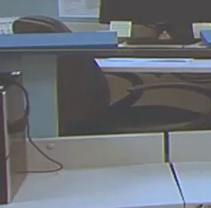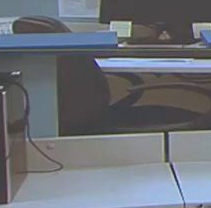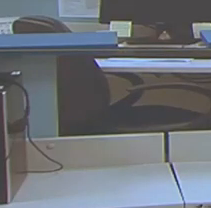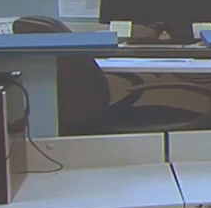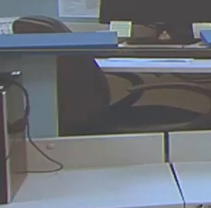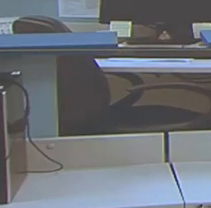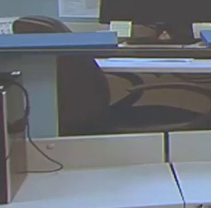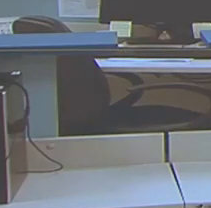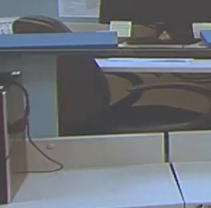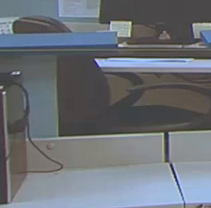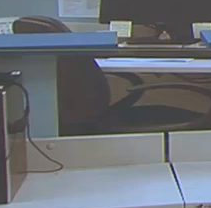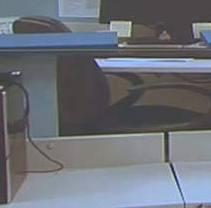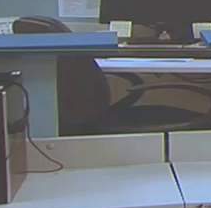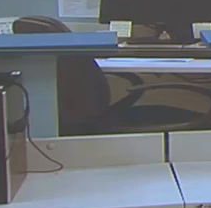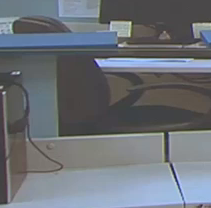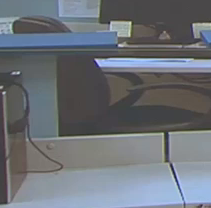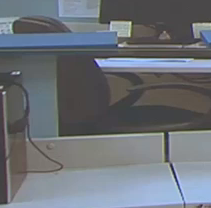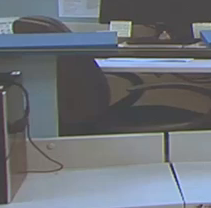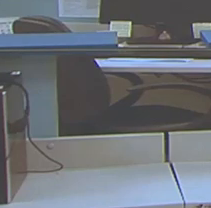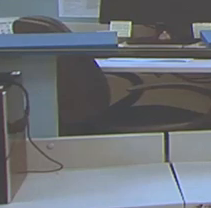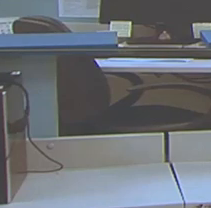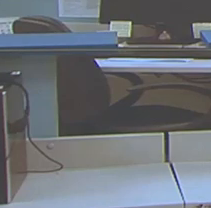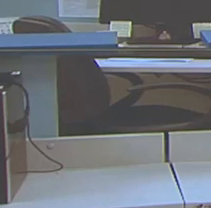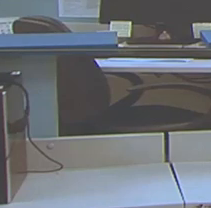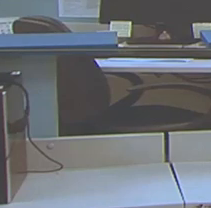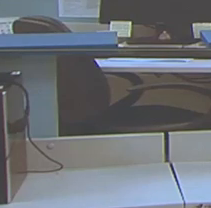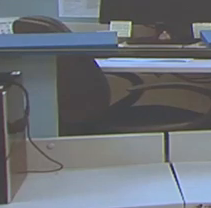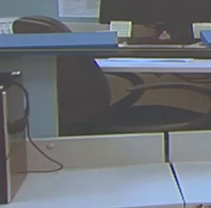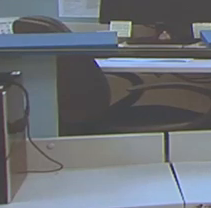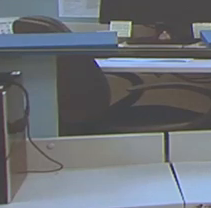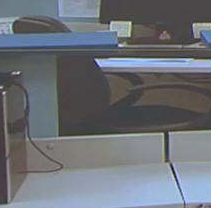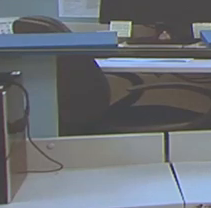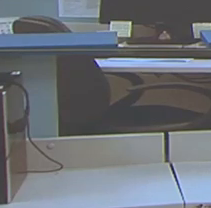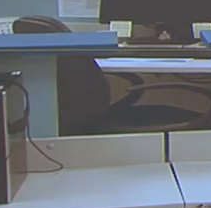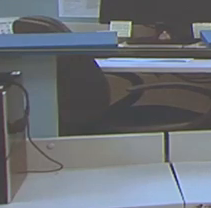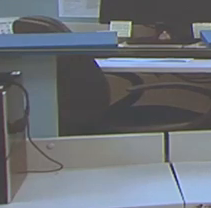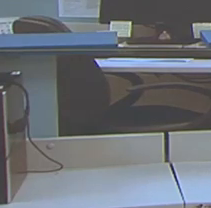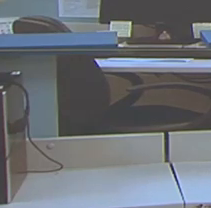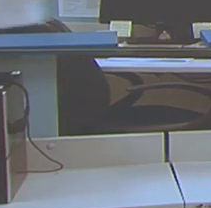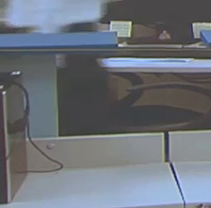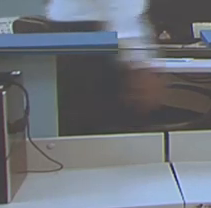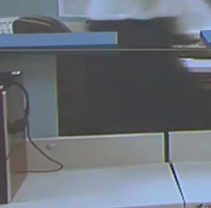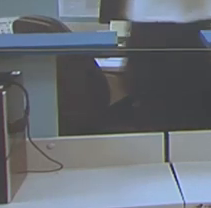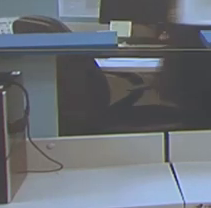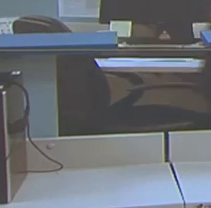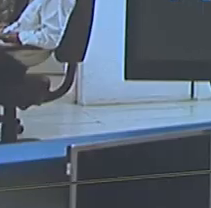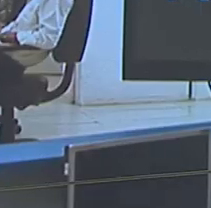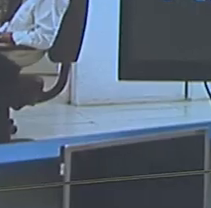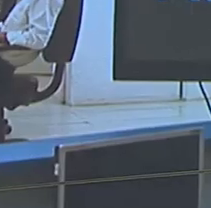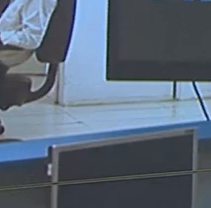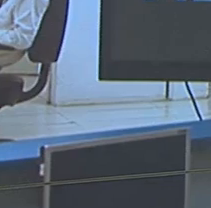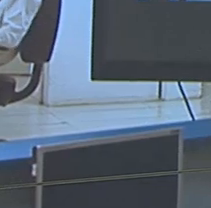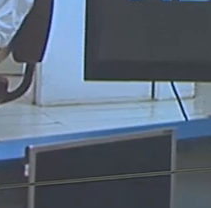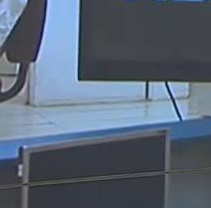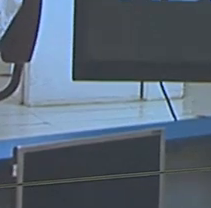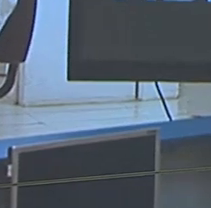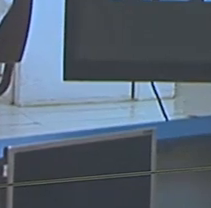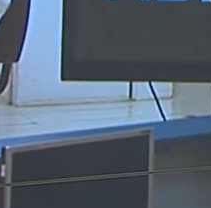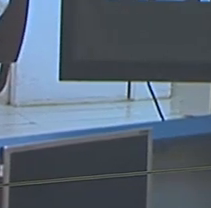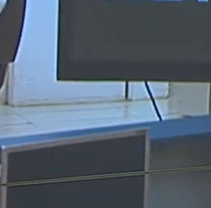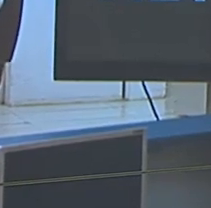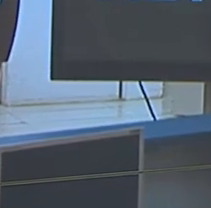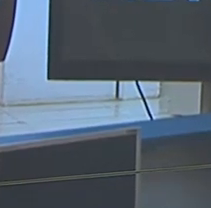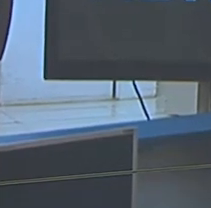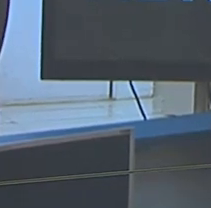nós acompanhamos ao vivo a cerimônia de posse do novo ministro da cultura roberto freire ao assumir freire